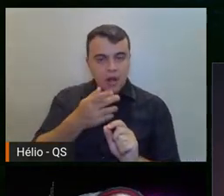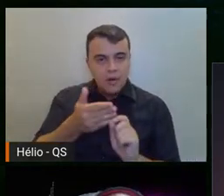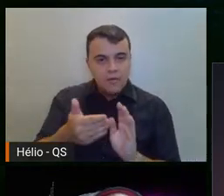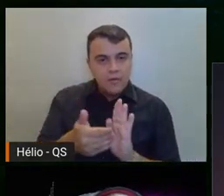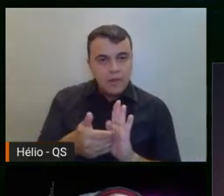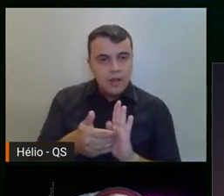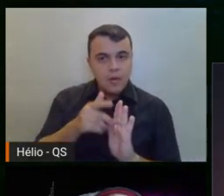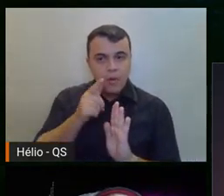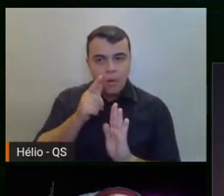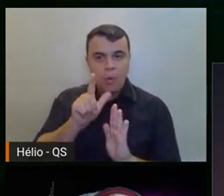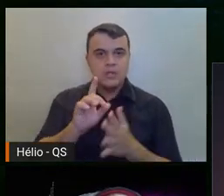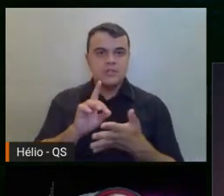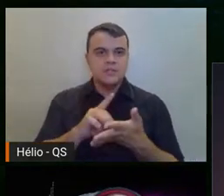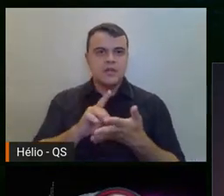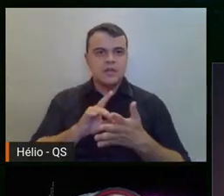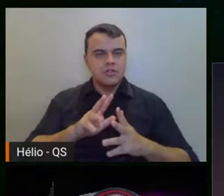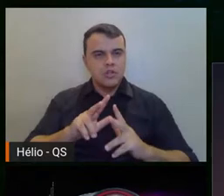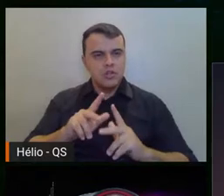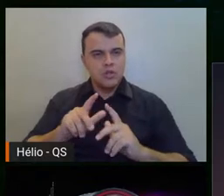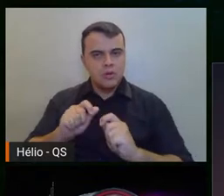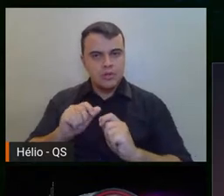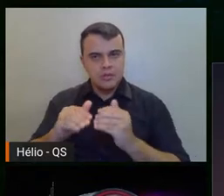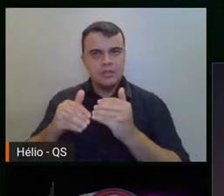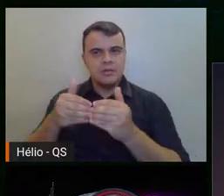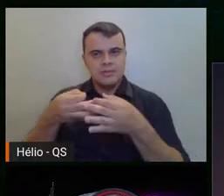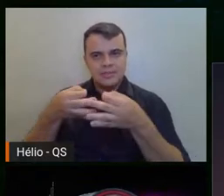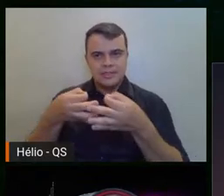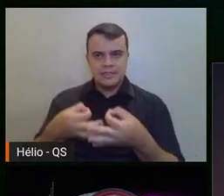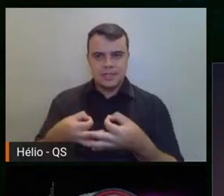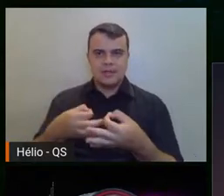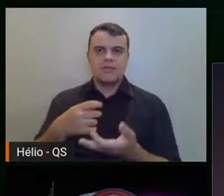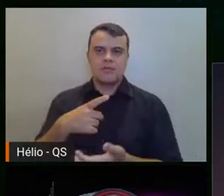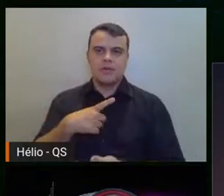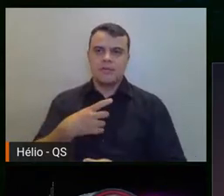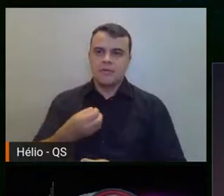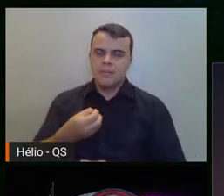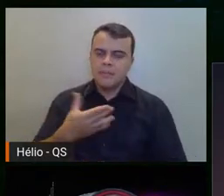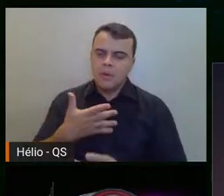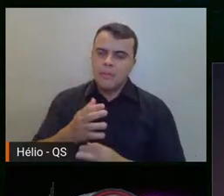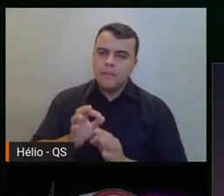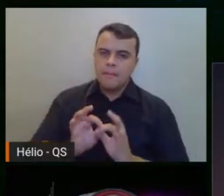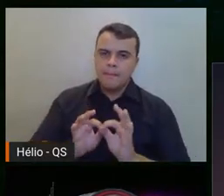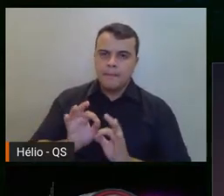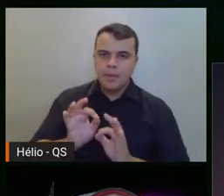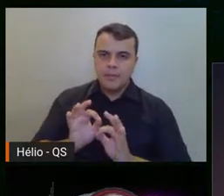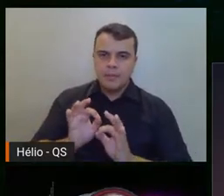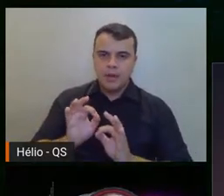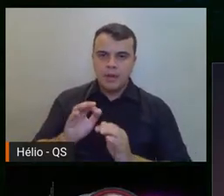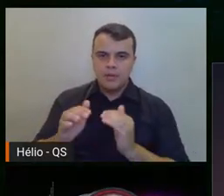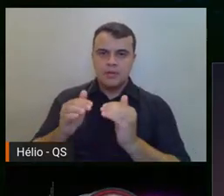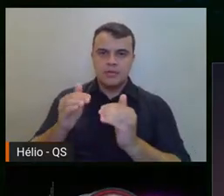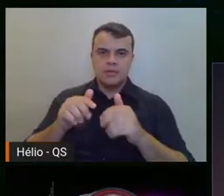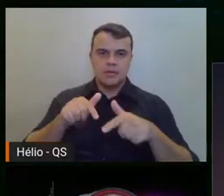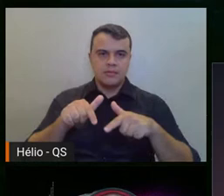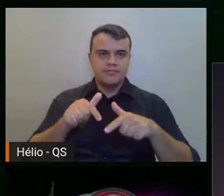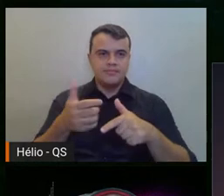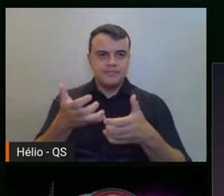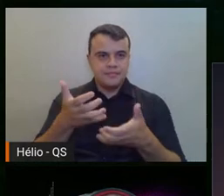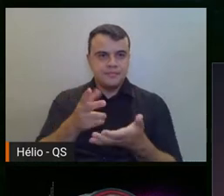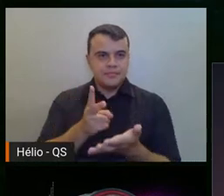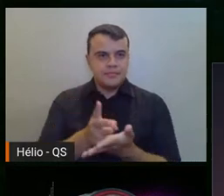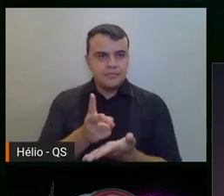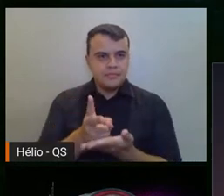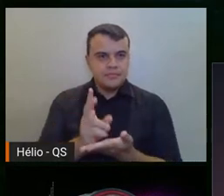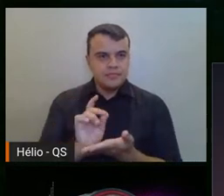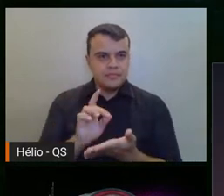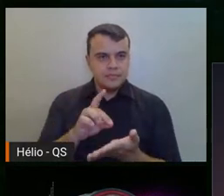conseguir passar por todas as etapas da maneira adequada vai estar muito preparado para se posicionar no mercado de trabalho e é isso que a gente quer então